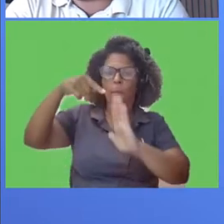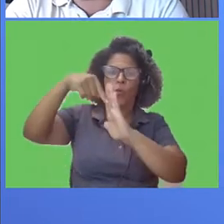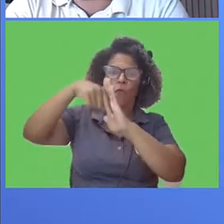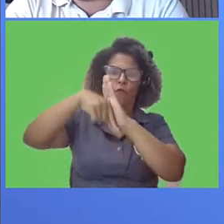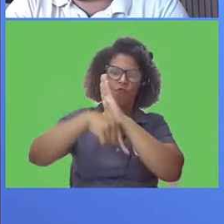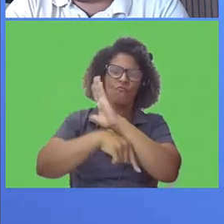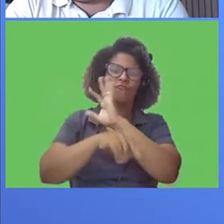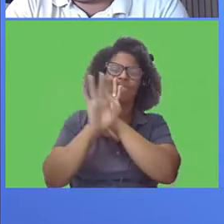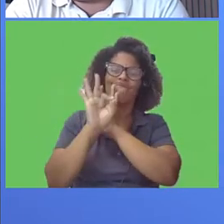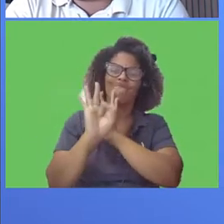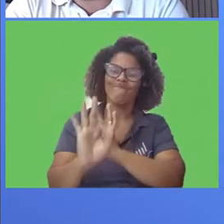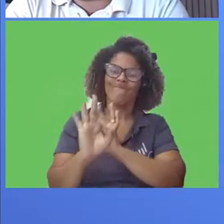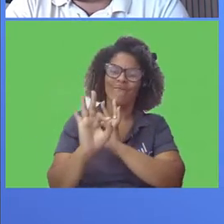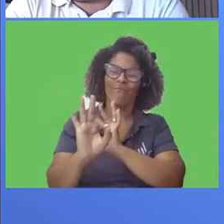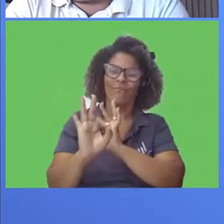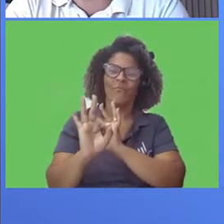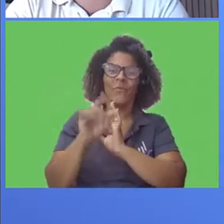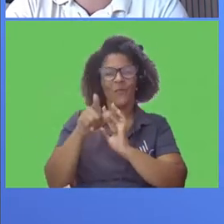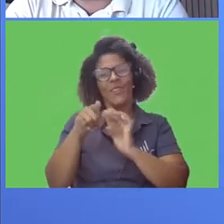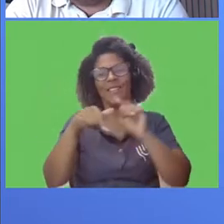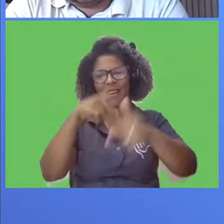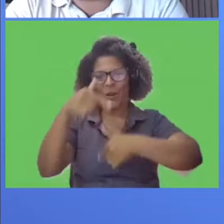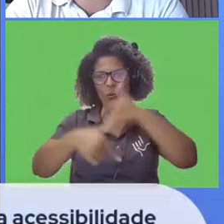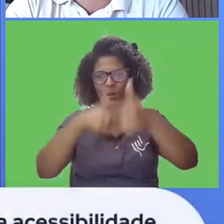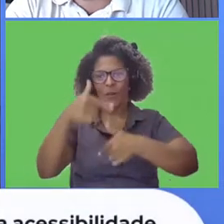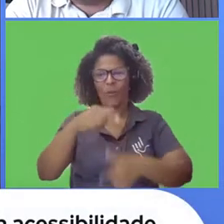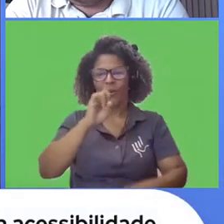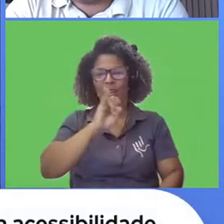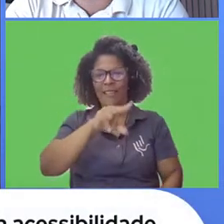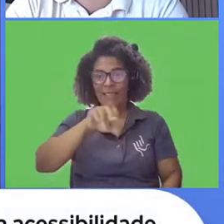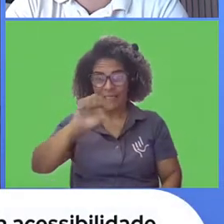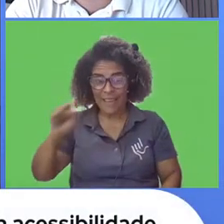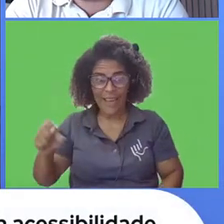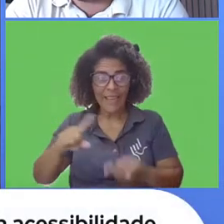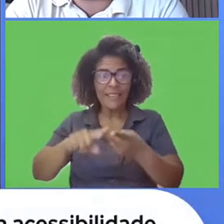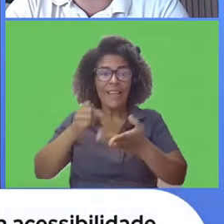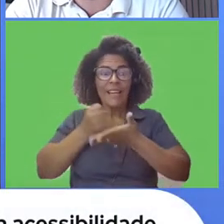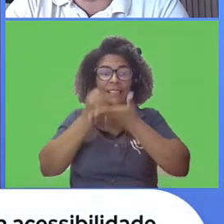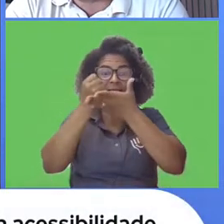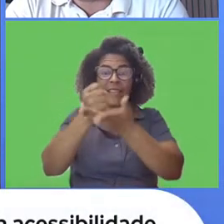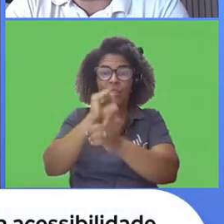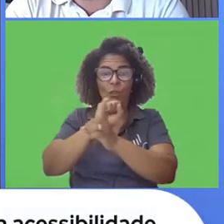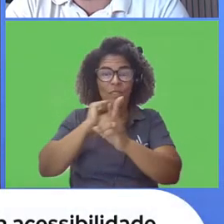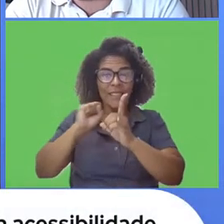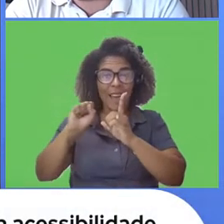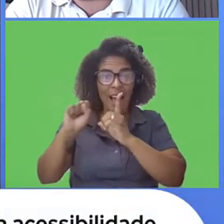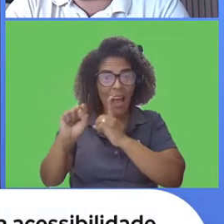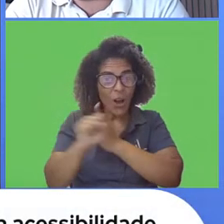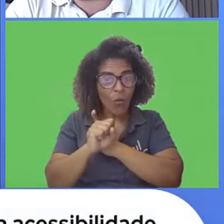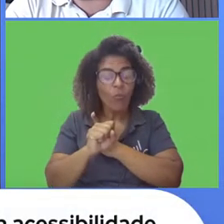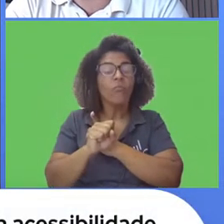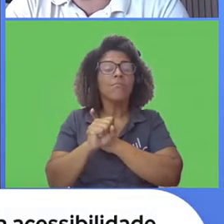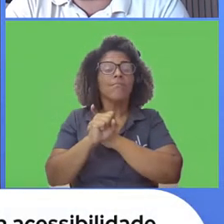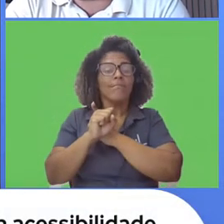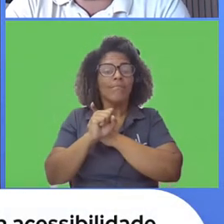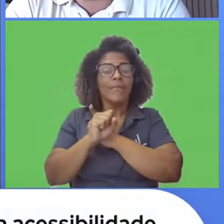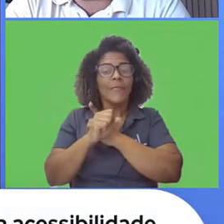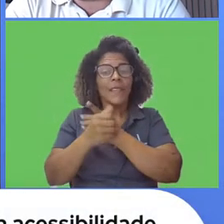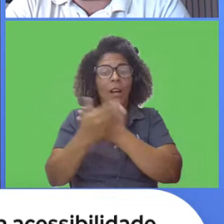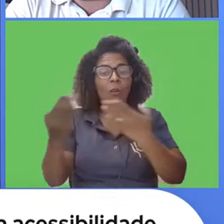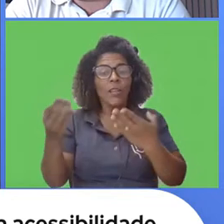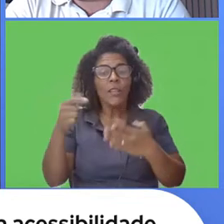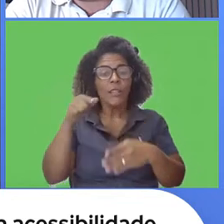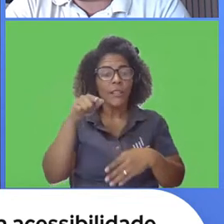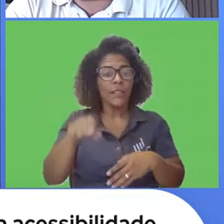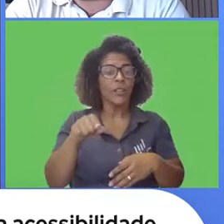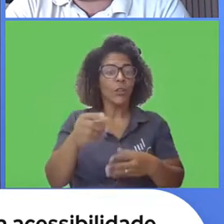realidade, assim, é um trabalhador da INSS, inclusive, um assistente social, né, então coloca aí traz